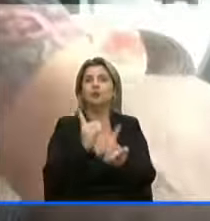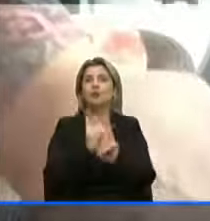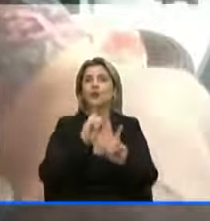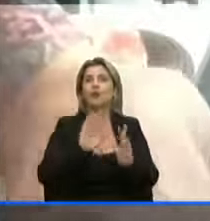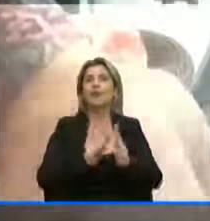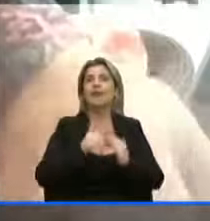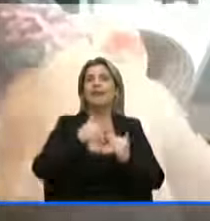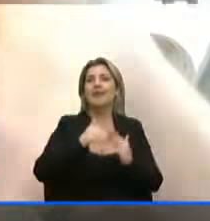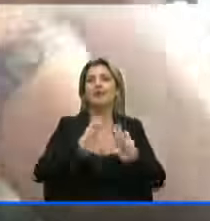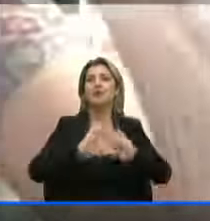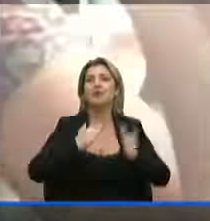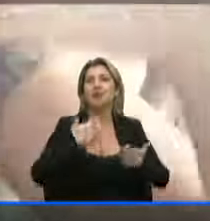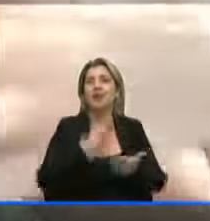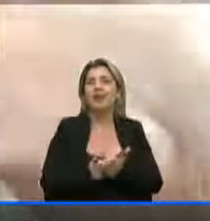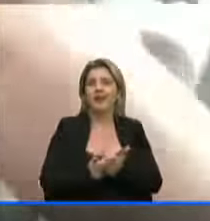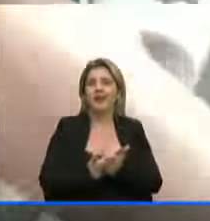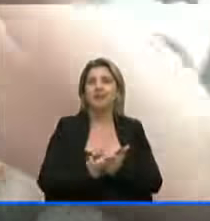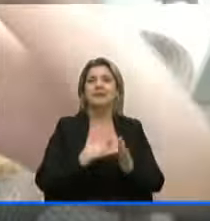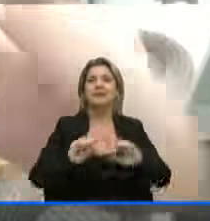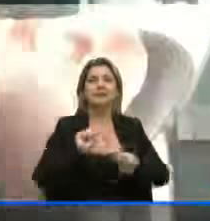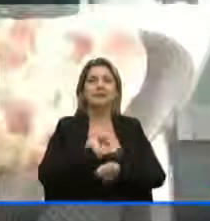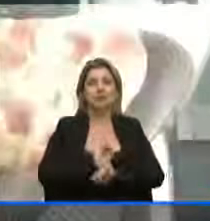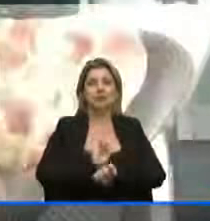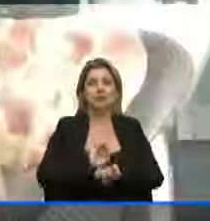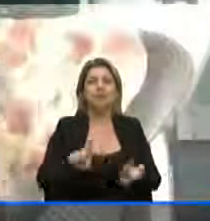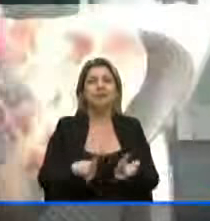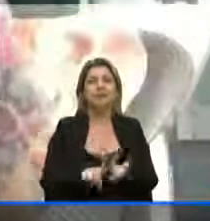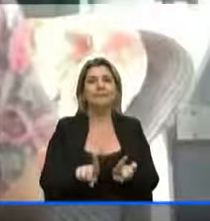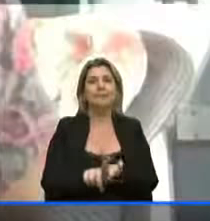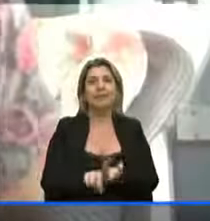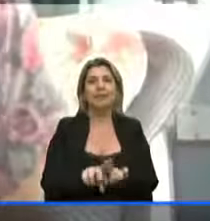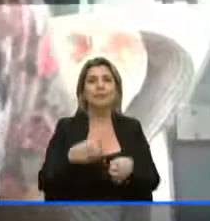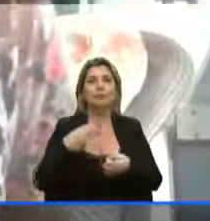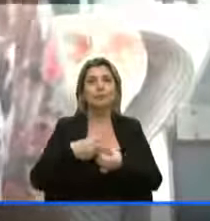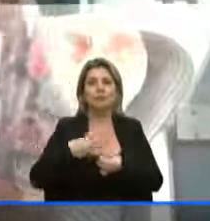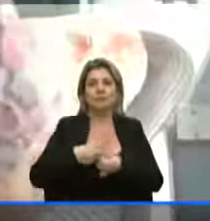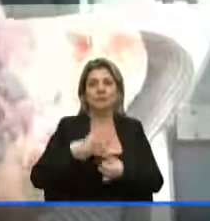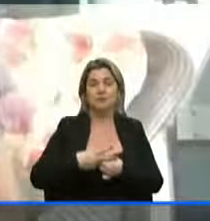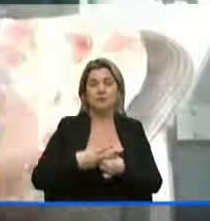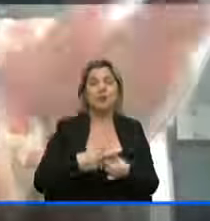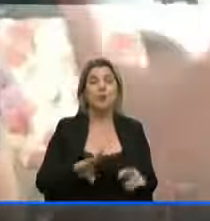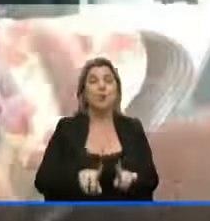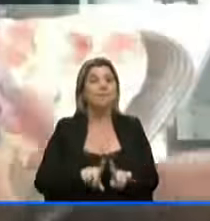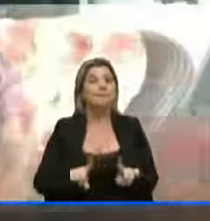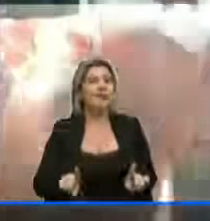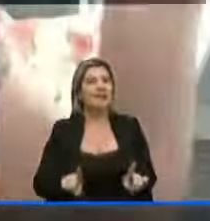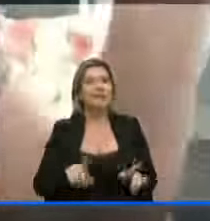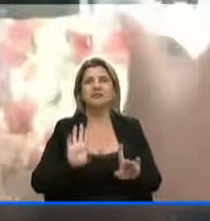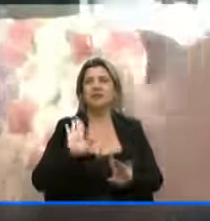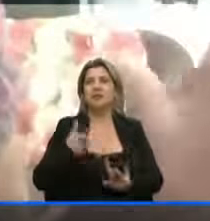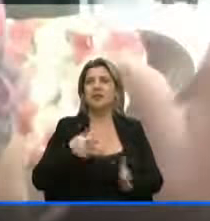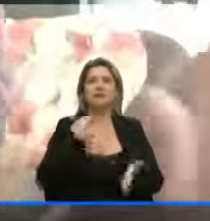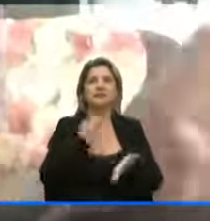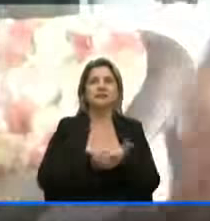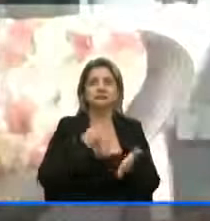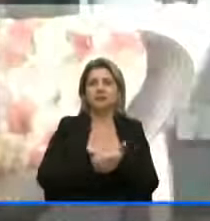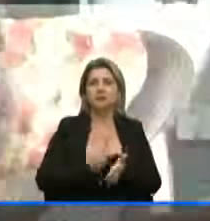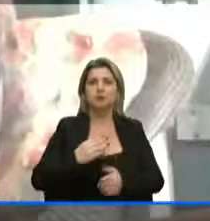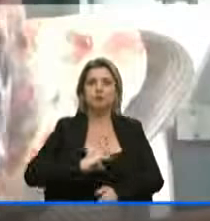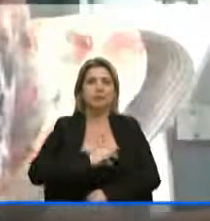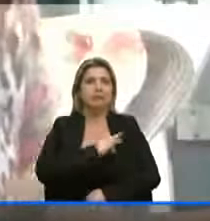do municipal. E como não estamos encontrando espaço de diálogo, já tentamos com o Ministério Público, enfim,